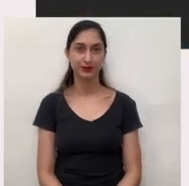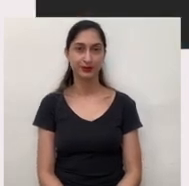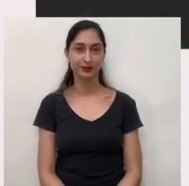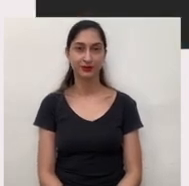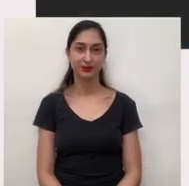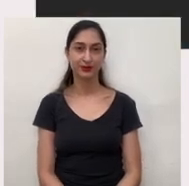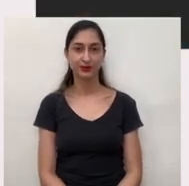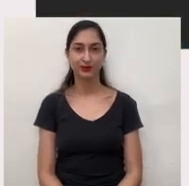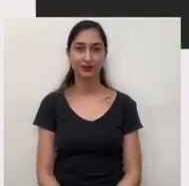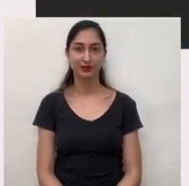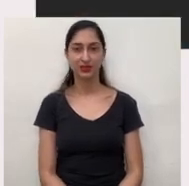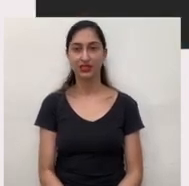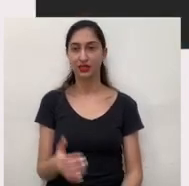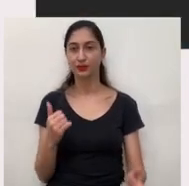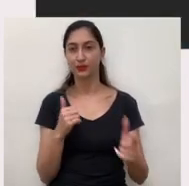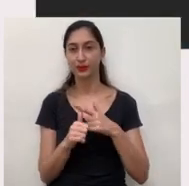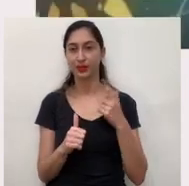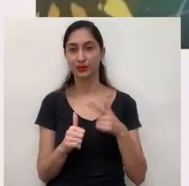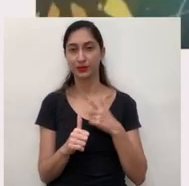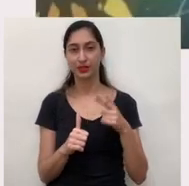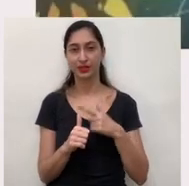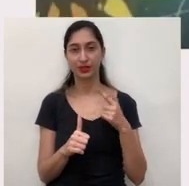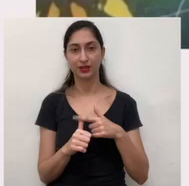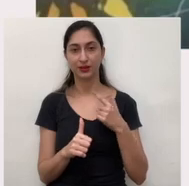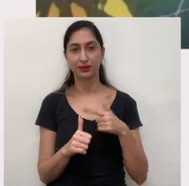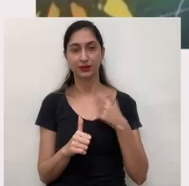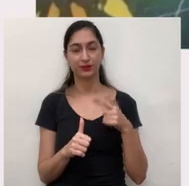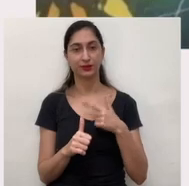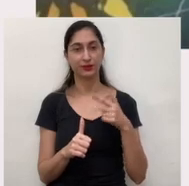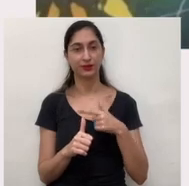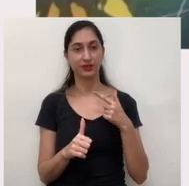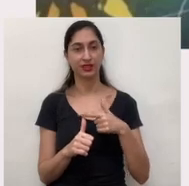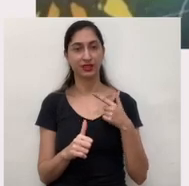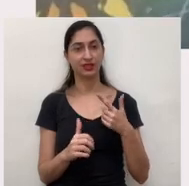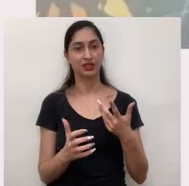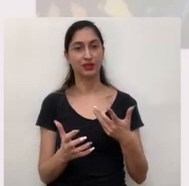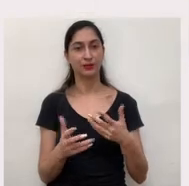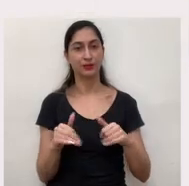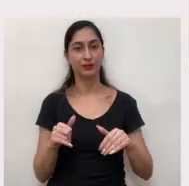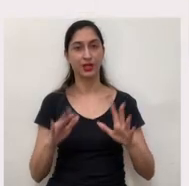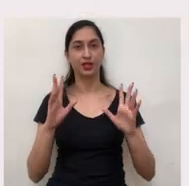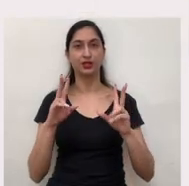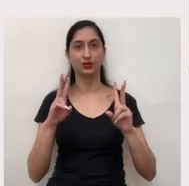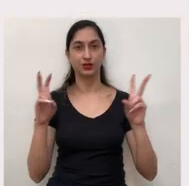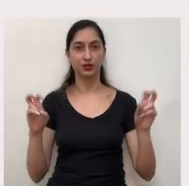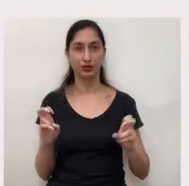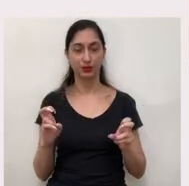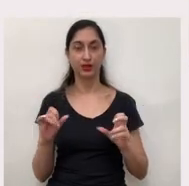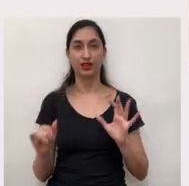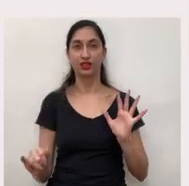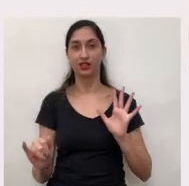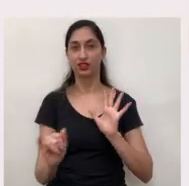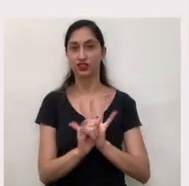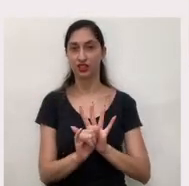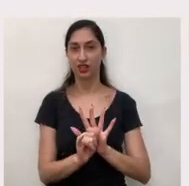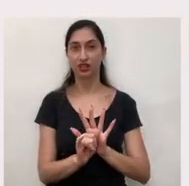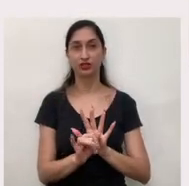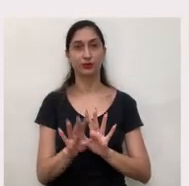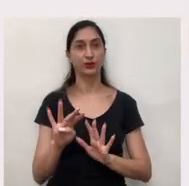quando você fala isso, assim, é menos sobre a natureza, assim, de uma identidade, bom, pensar uma